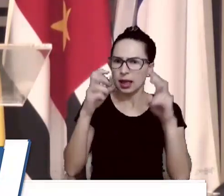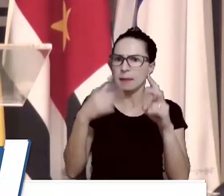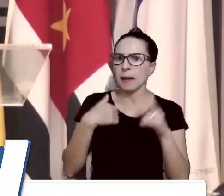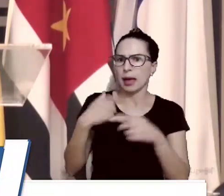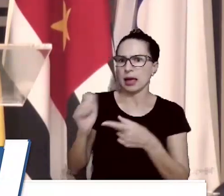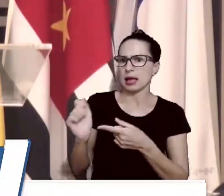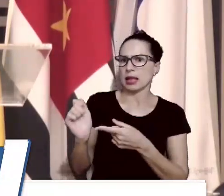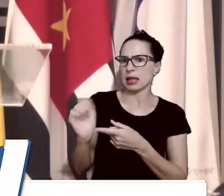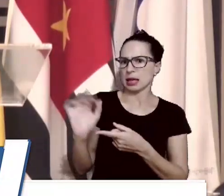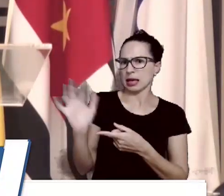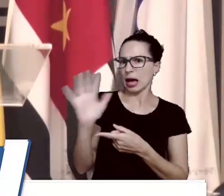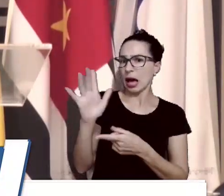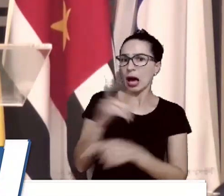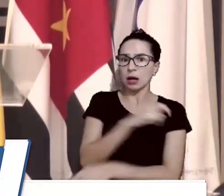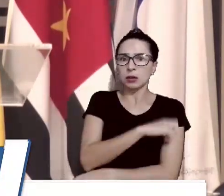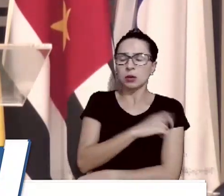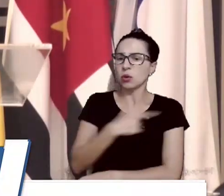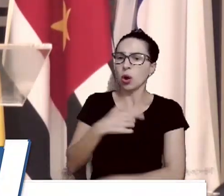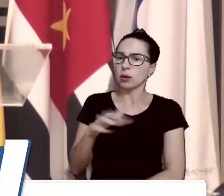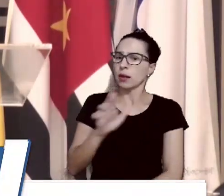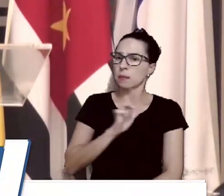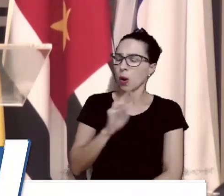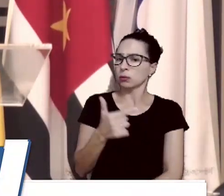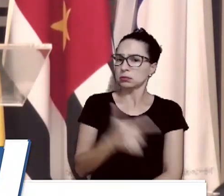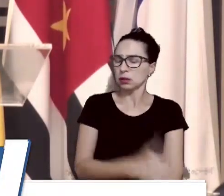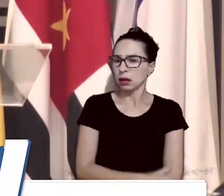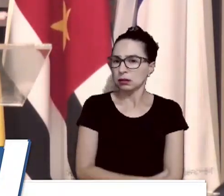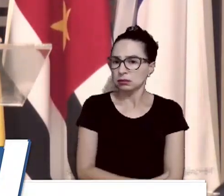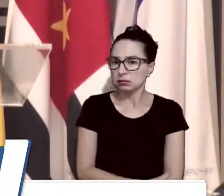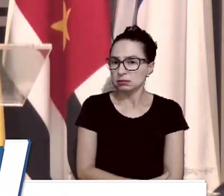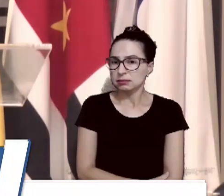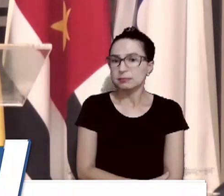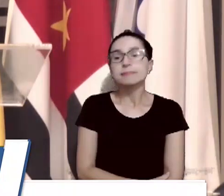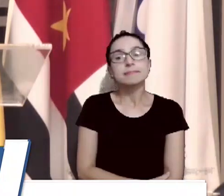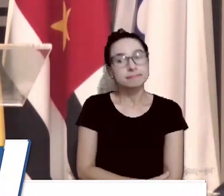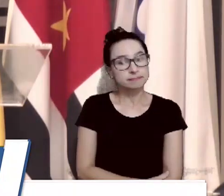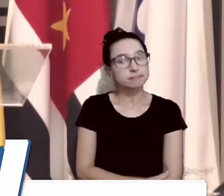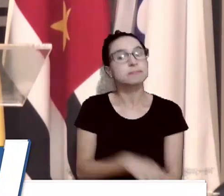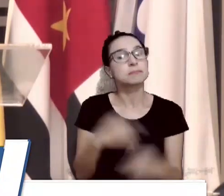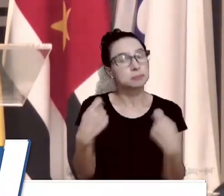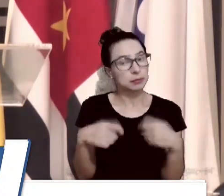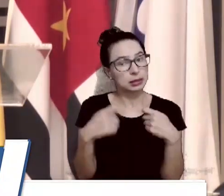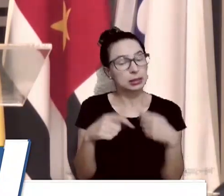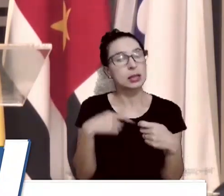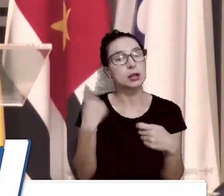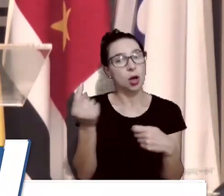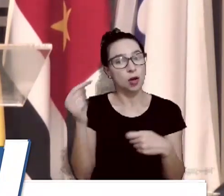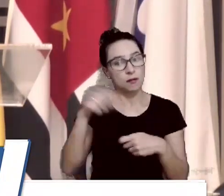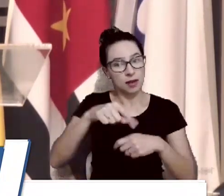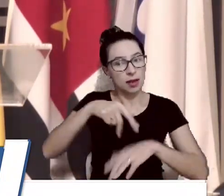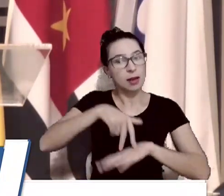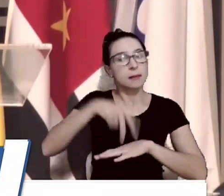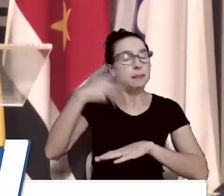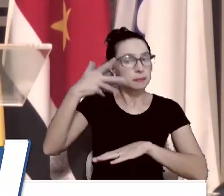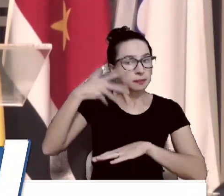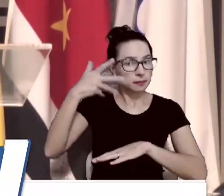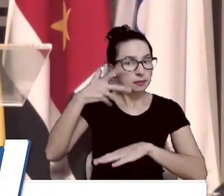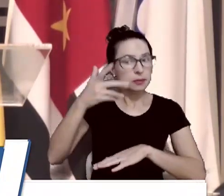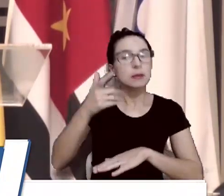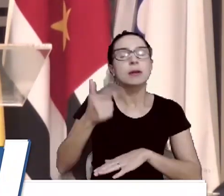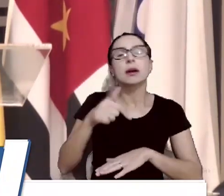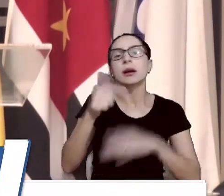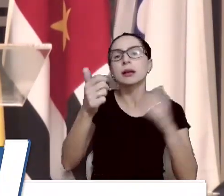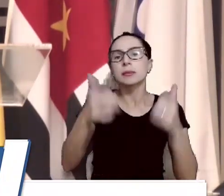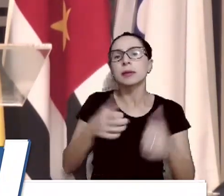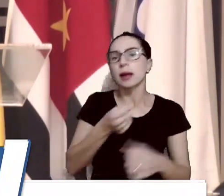estudantil, a gente fica sem resposta? Então, assim, faz necessário que a gente venha aqui na Tribuna Livre para falar isso com vocês no microfone,